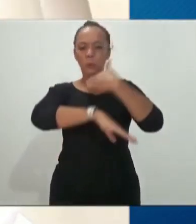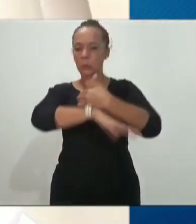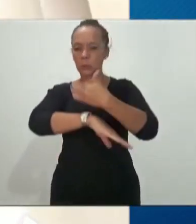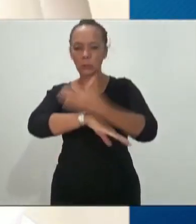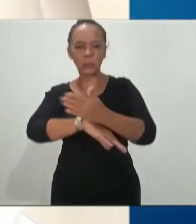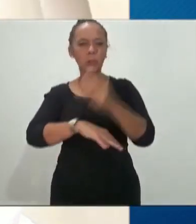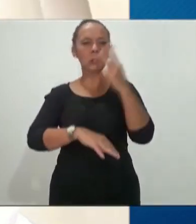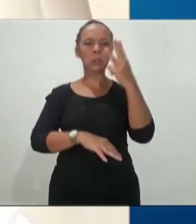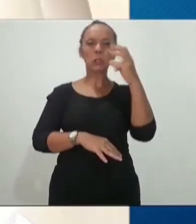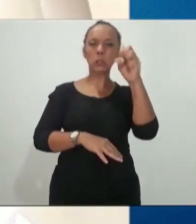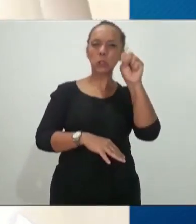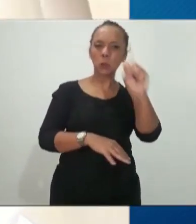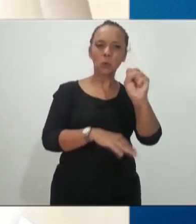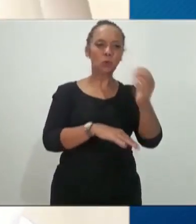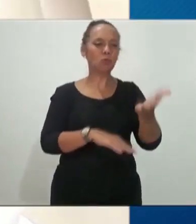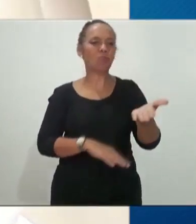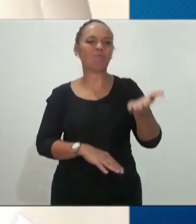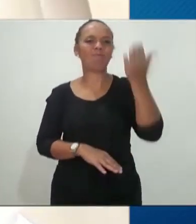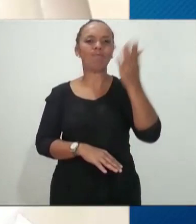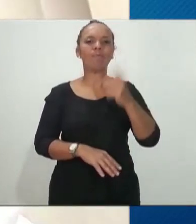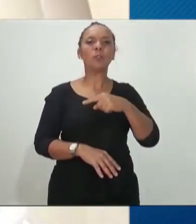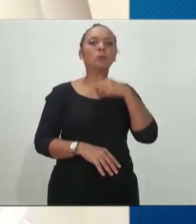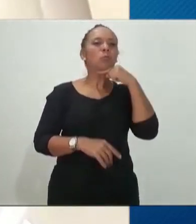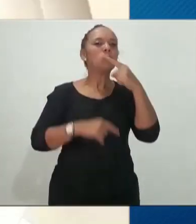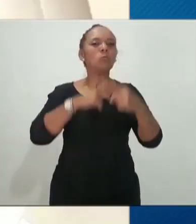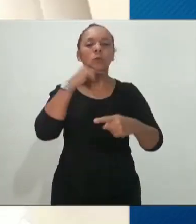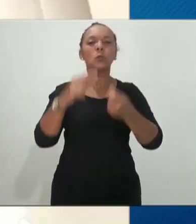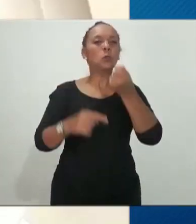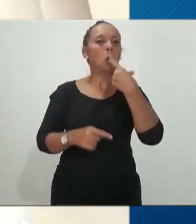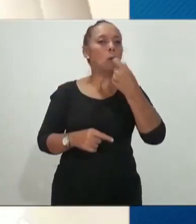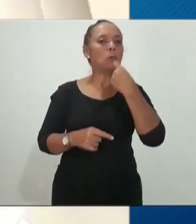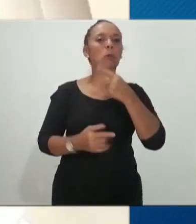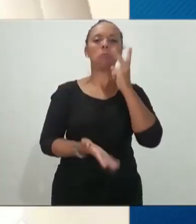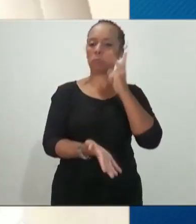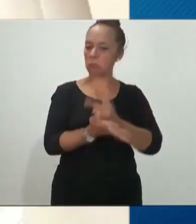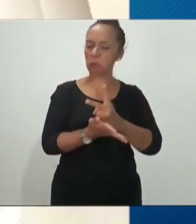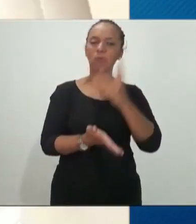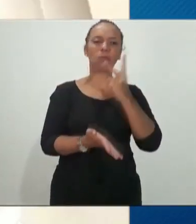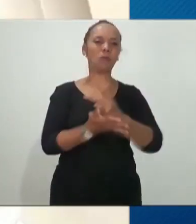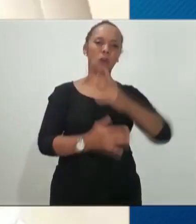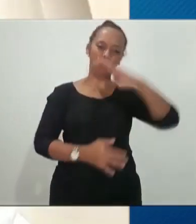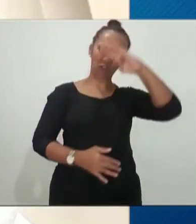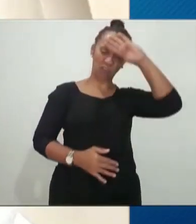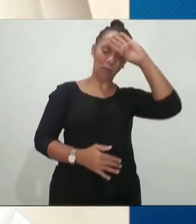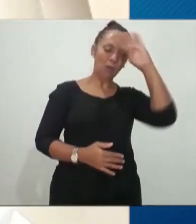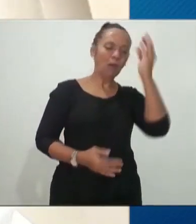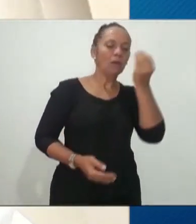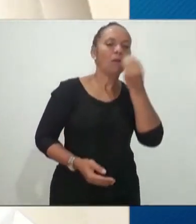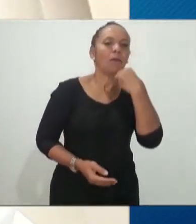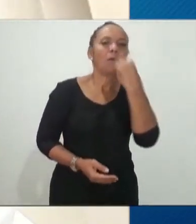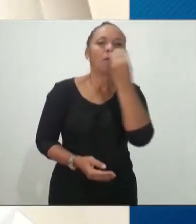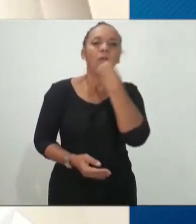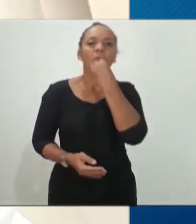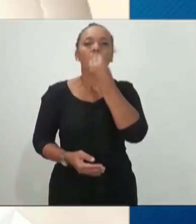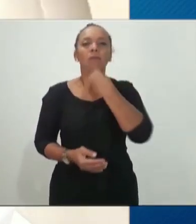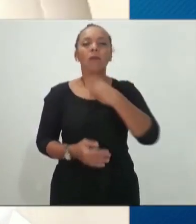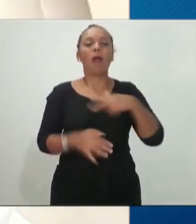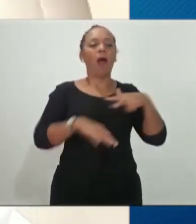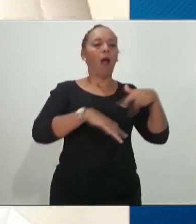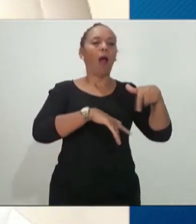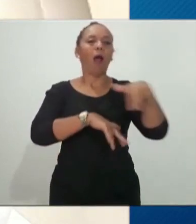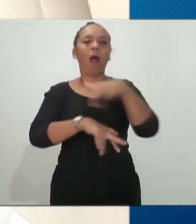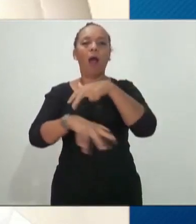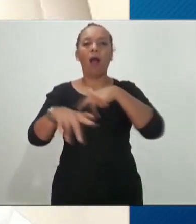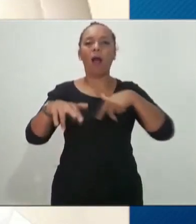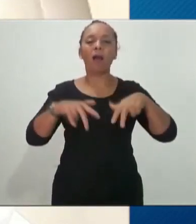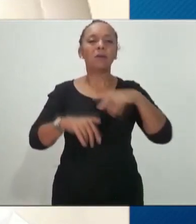O tempo todo acima de 38 graus, a temperatura não melhora com antitérmico em casa. Uma prostração que impede o